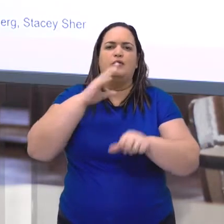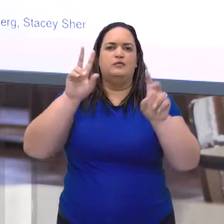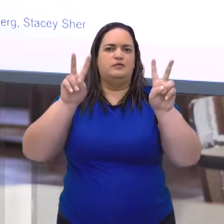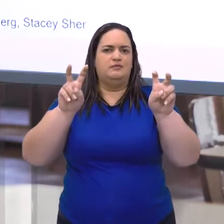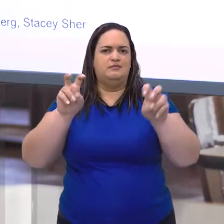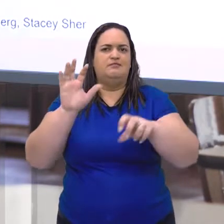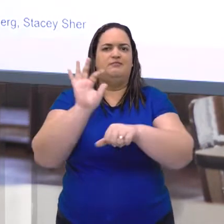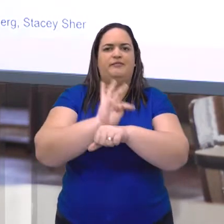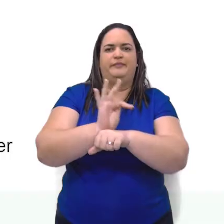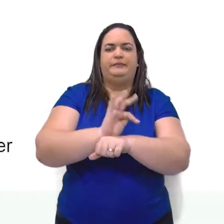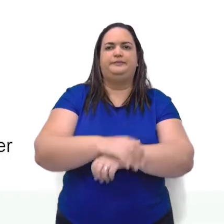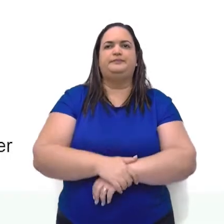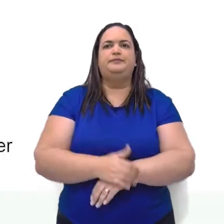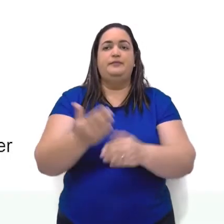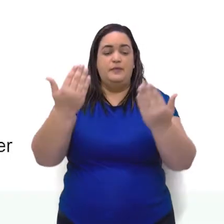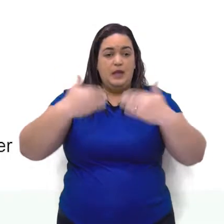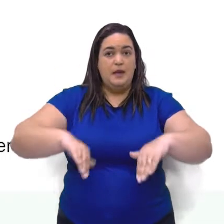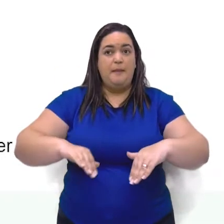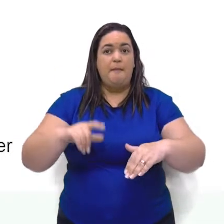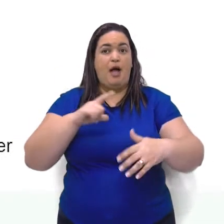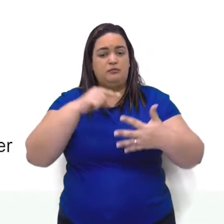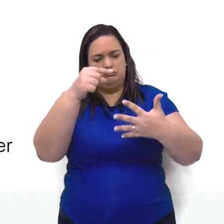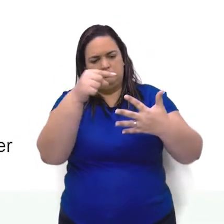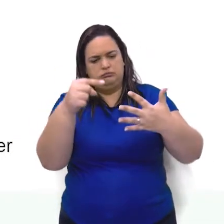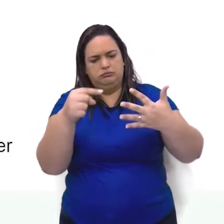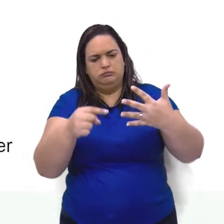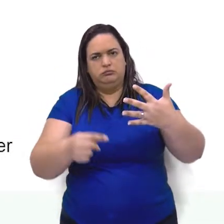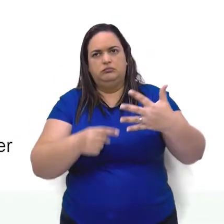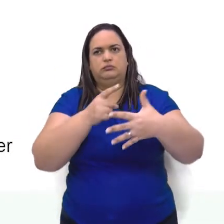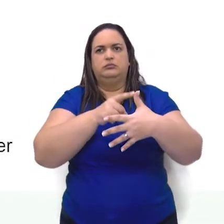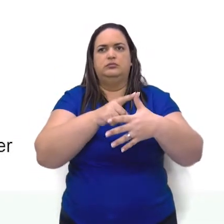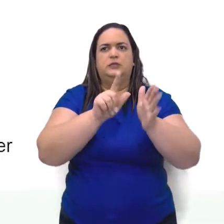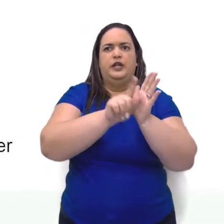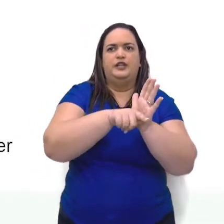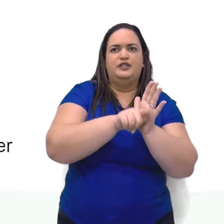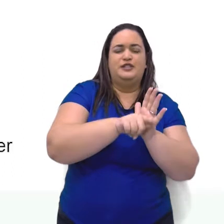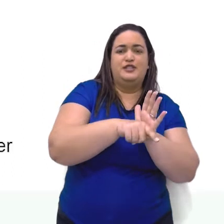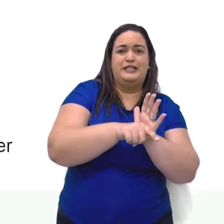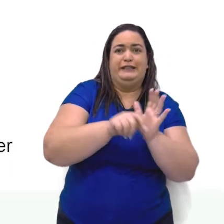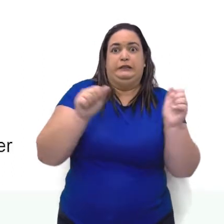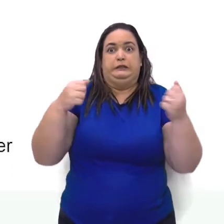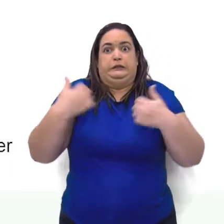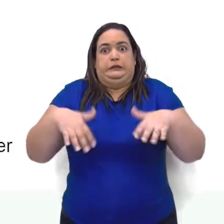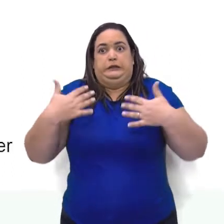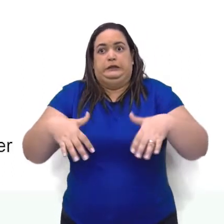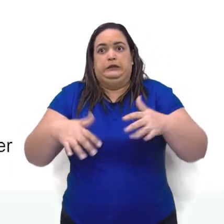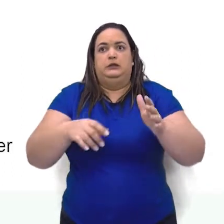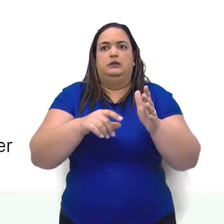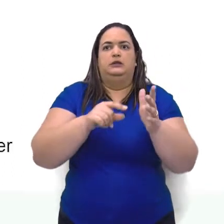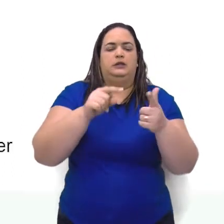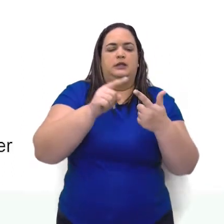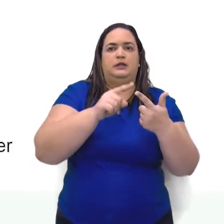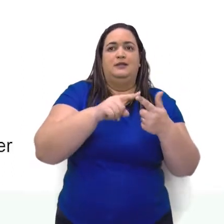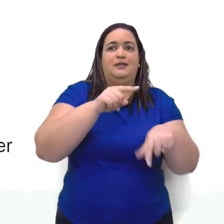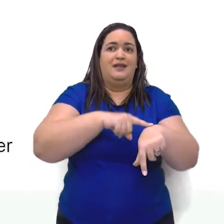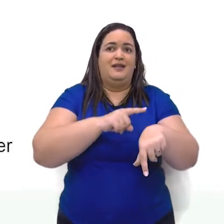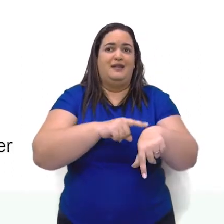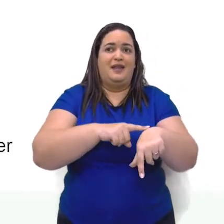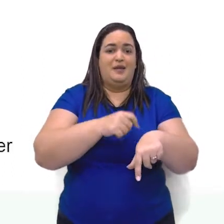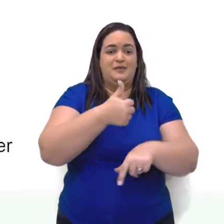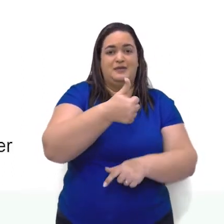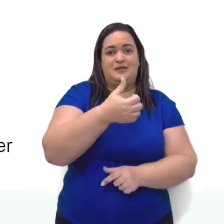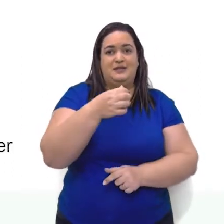você tem aí o gênero, que é drama e suspense, duração de 106 minutos, a origem, que é dos